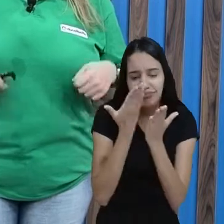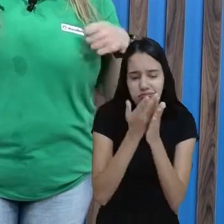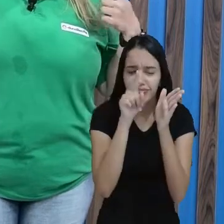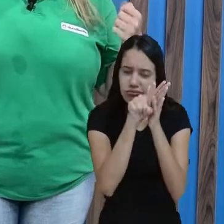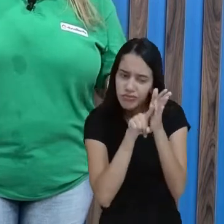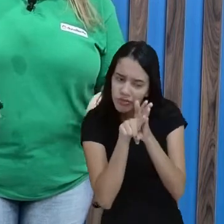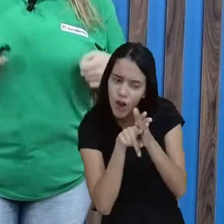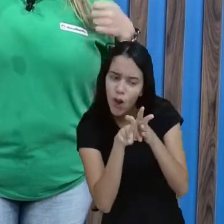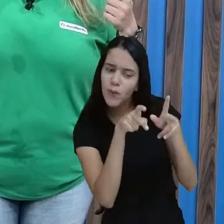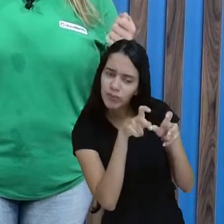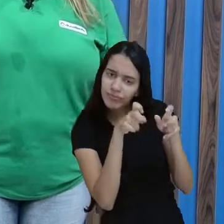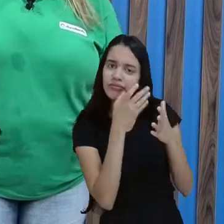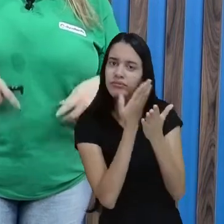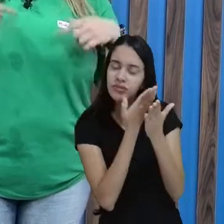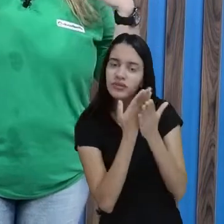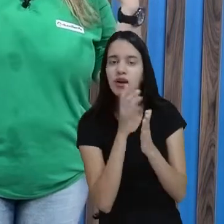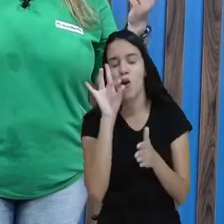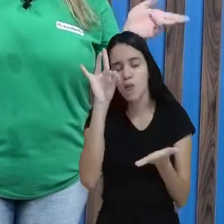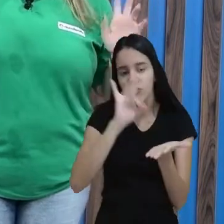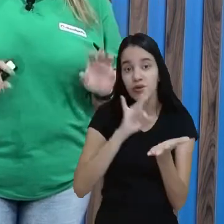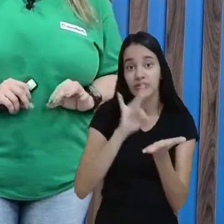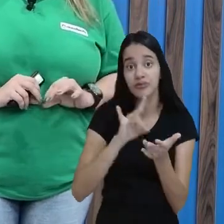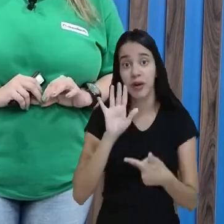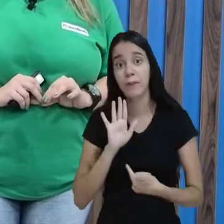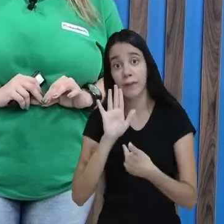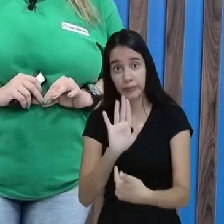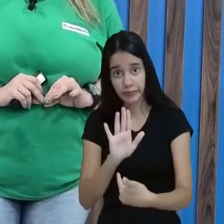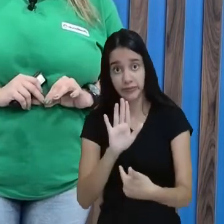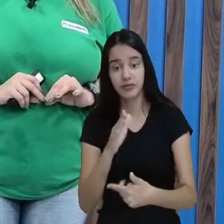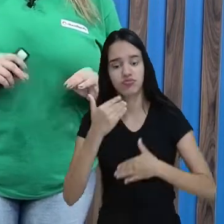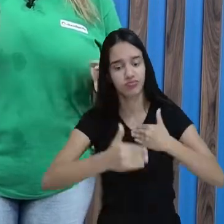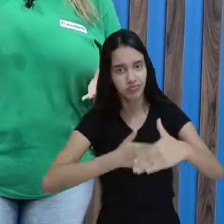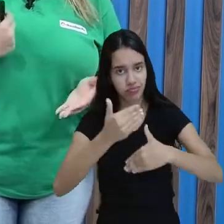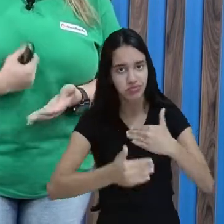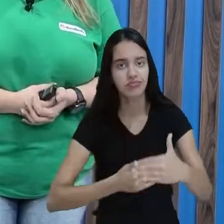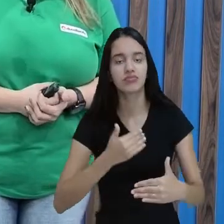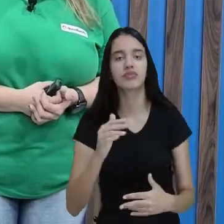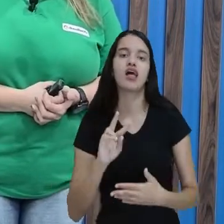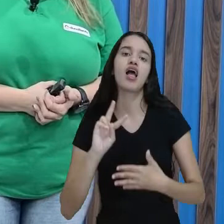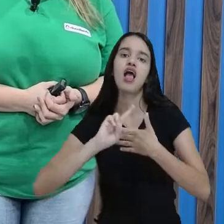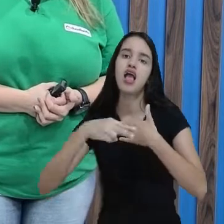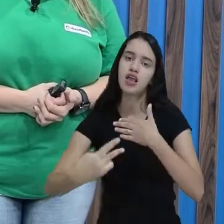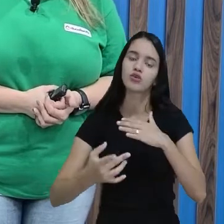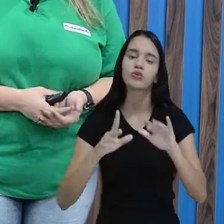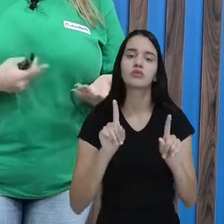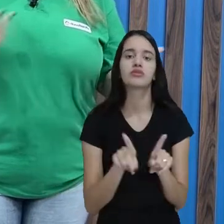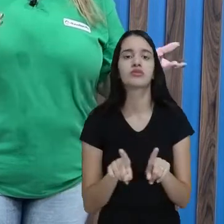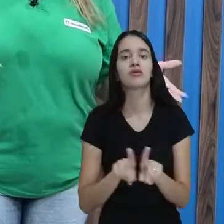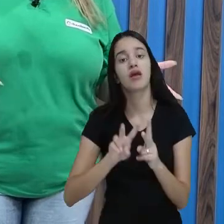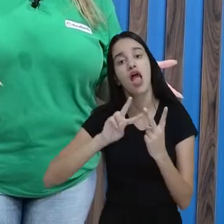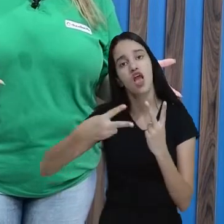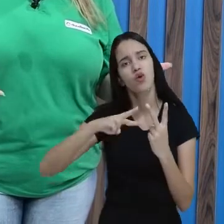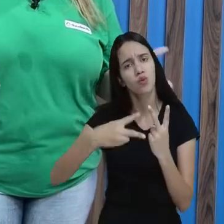as coisas, estudar para confirmar, para botar aquilo para frente, né? Então, recursos são investidos,